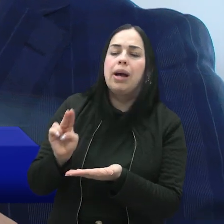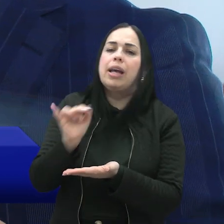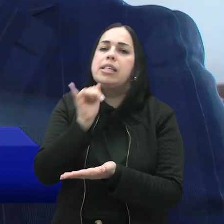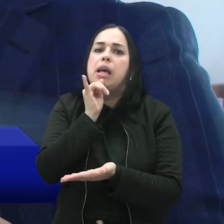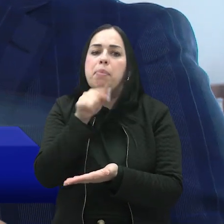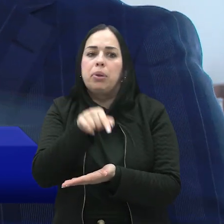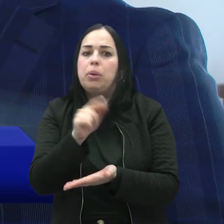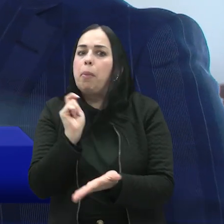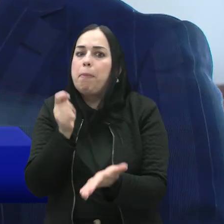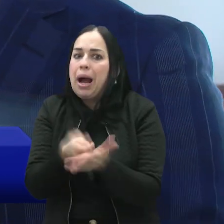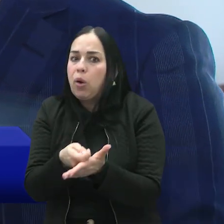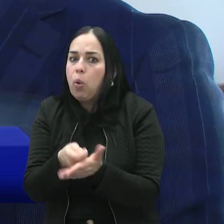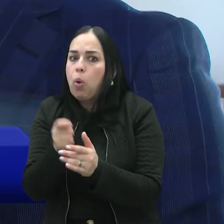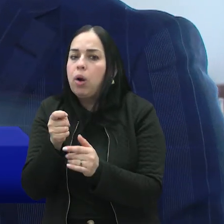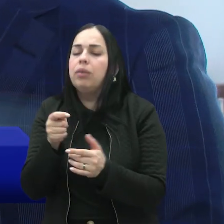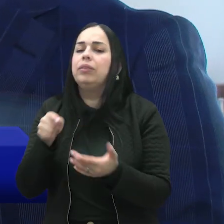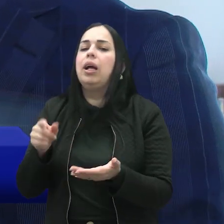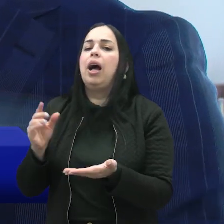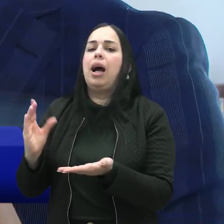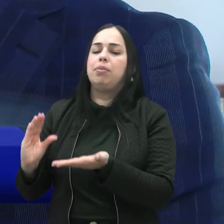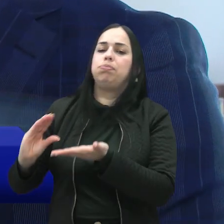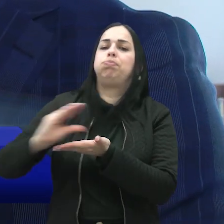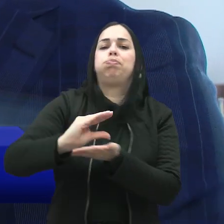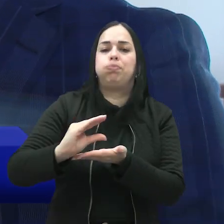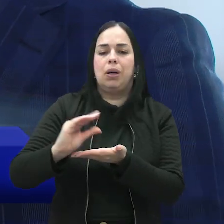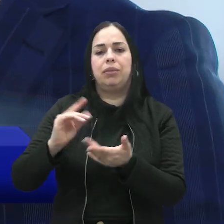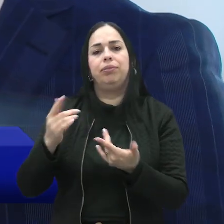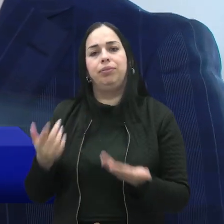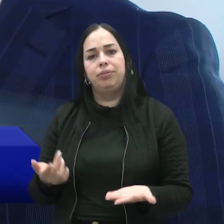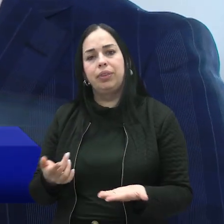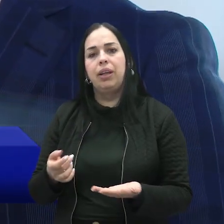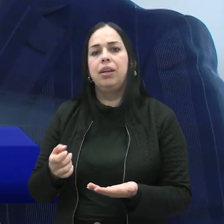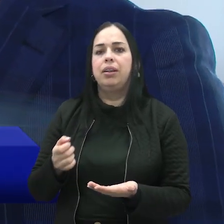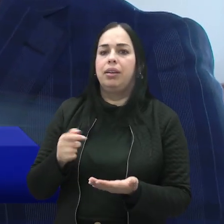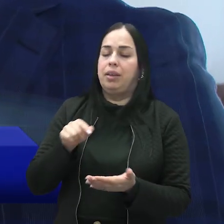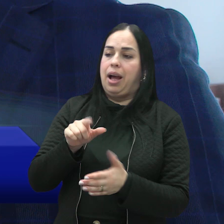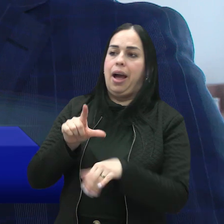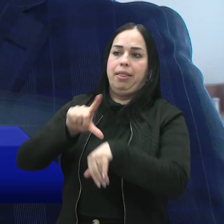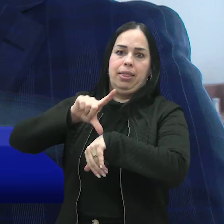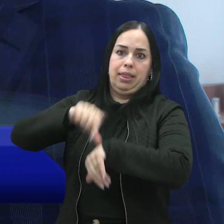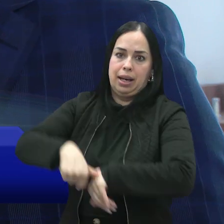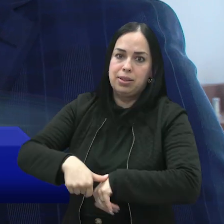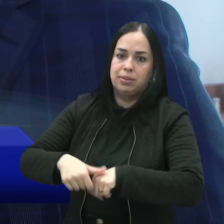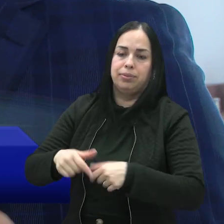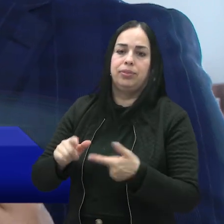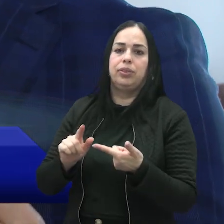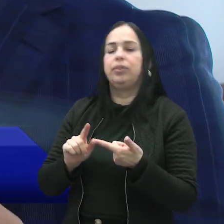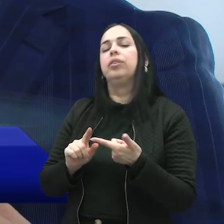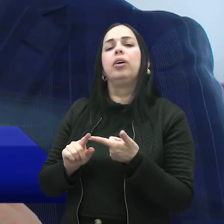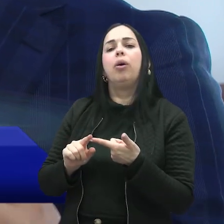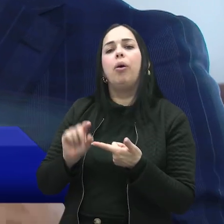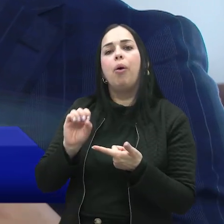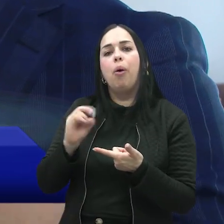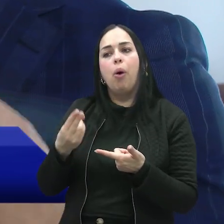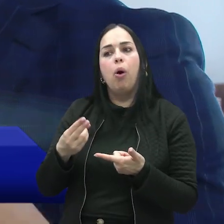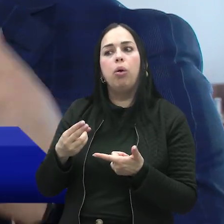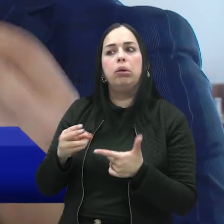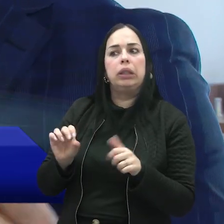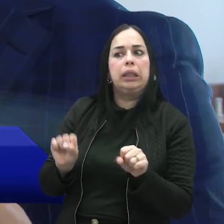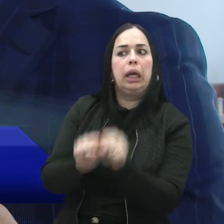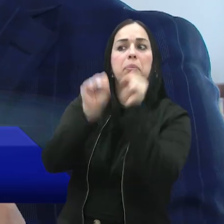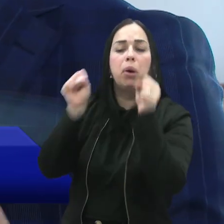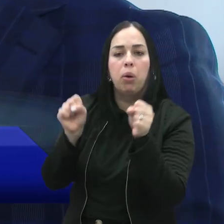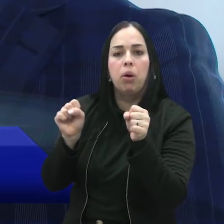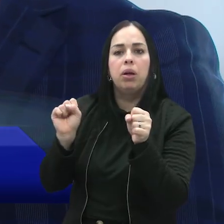para um débito. E quais são os débitos onde geram maior dúvida? São débitos de aluguel que você não paga e despesas com danos